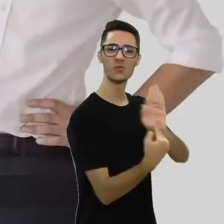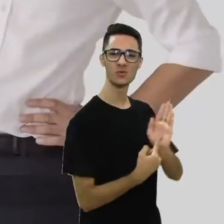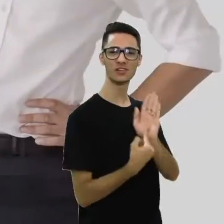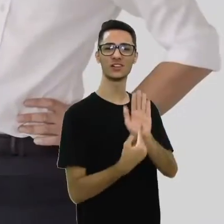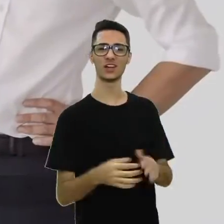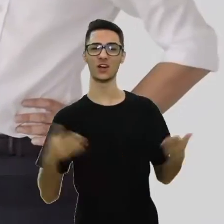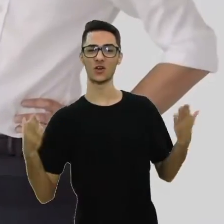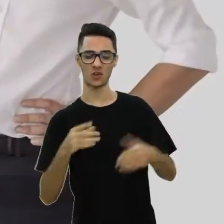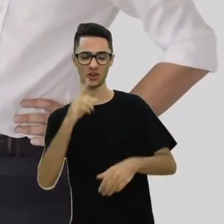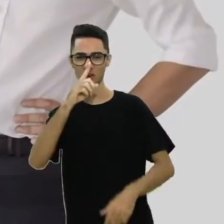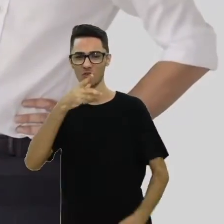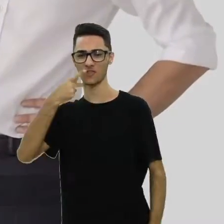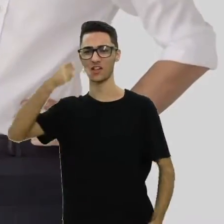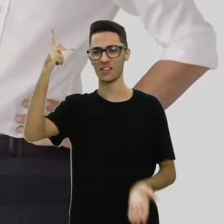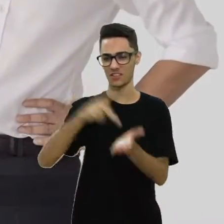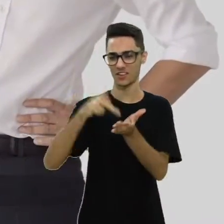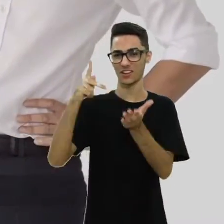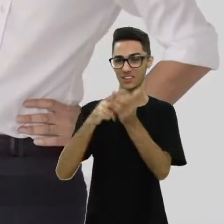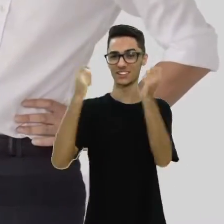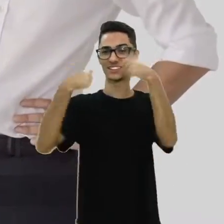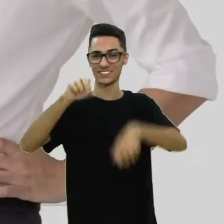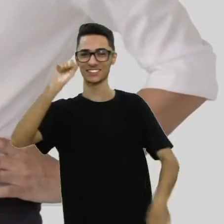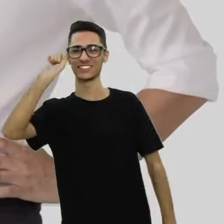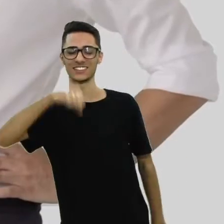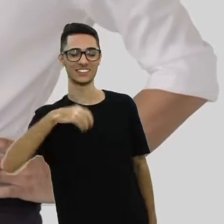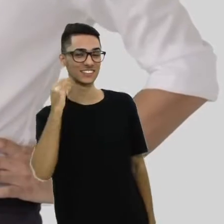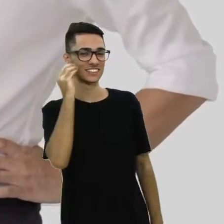mostrar honestidade, competência e